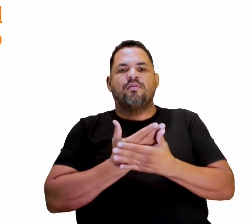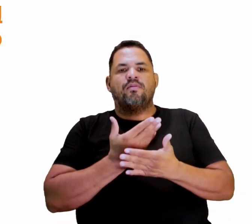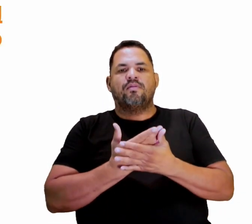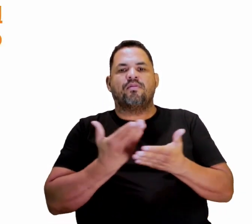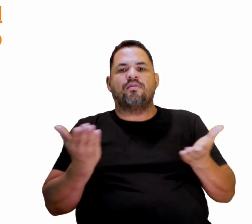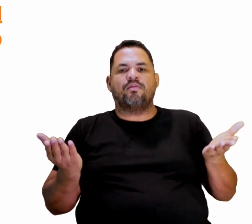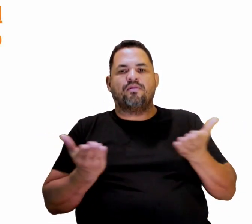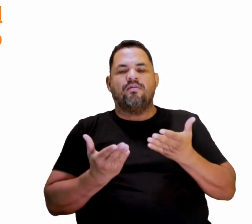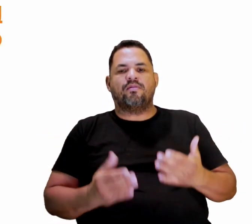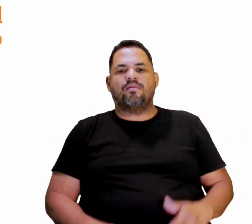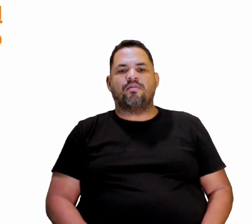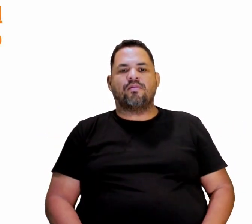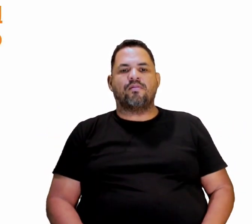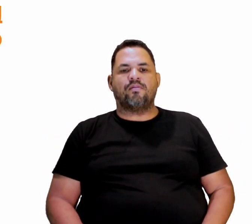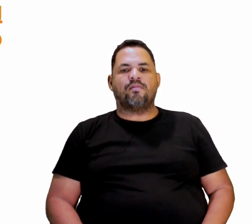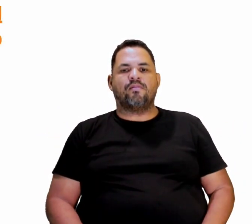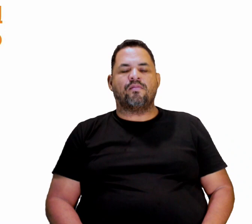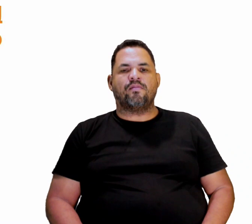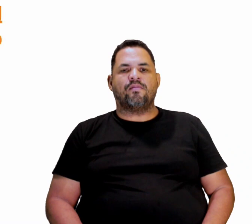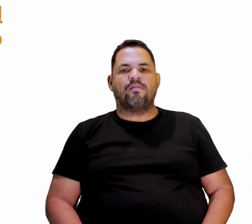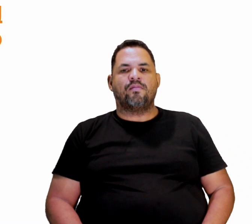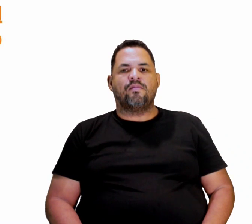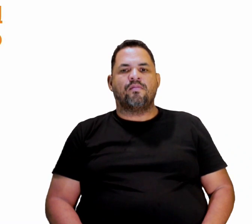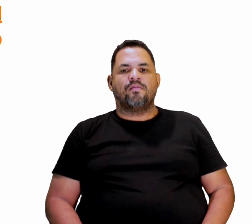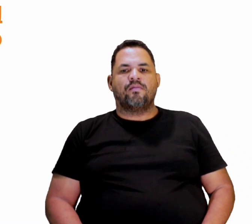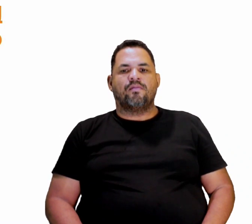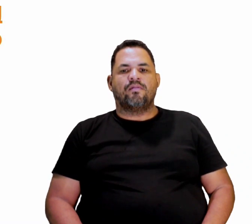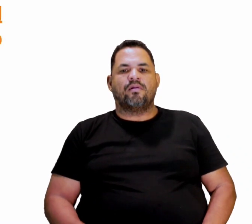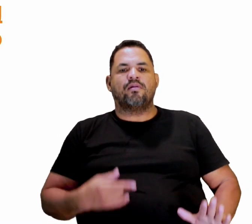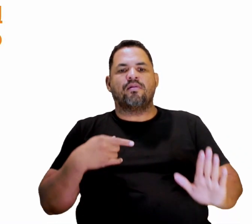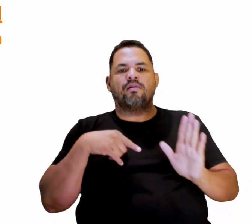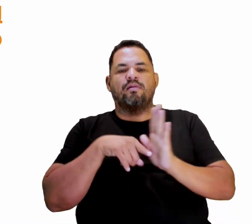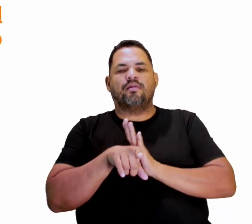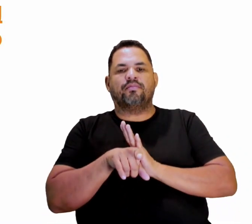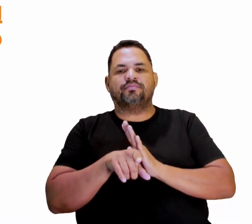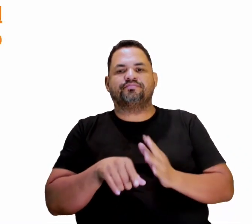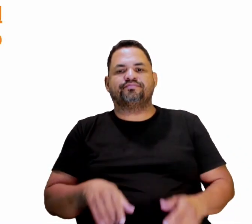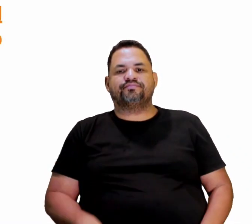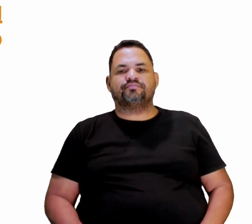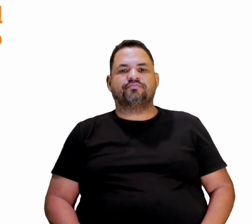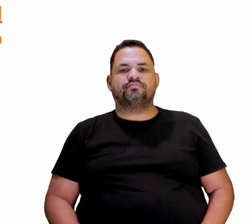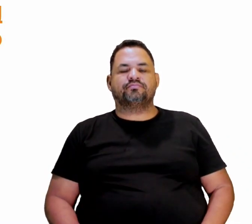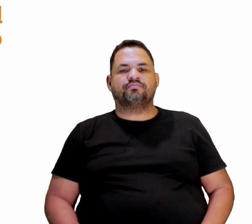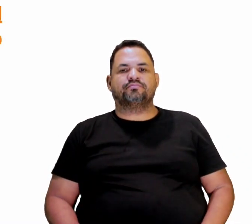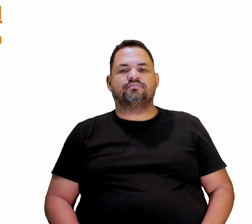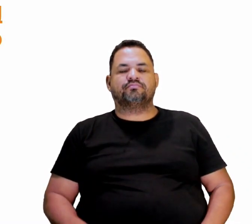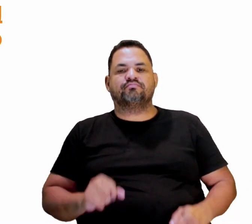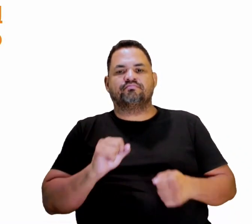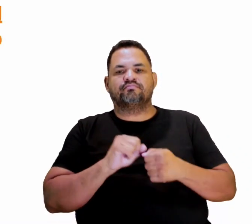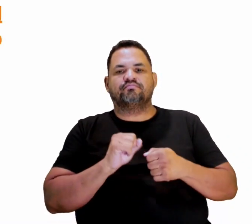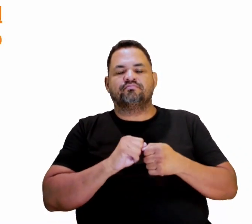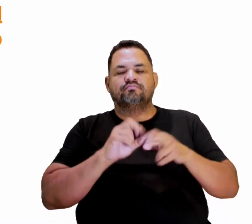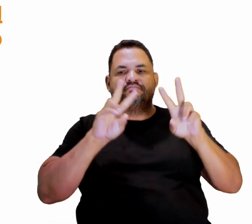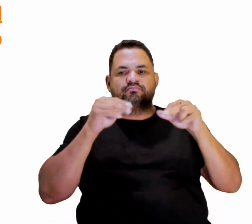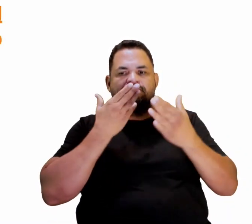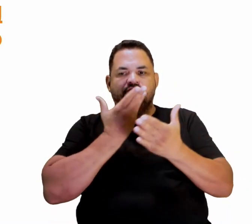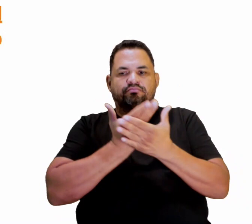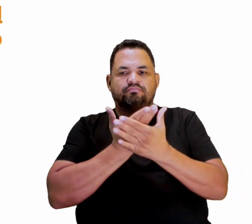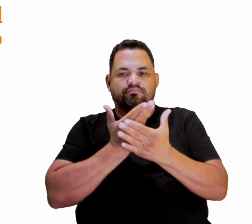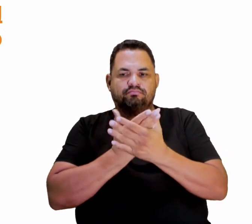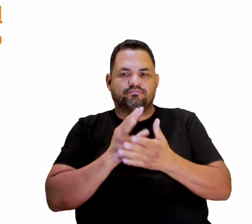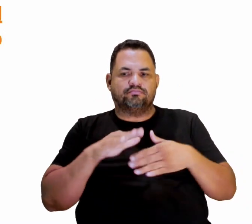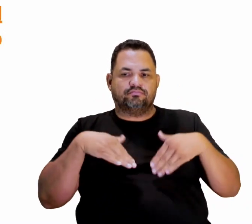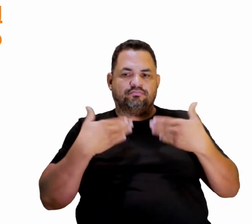hoje é a pergunta que eu fiz lá no título da aula então